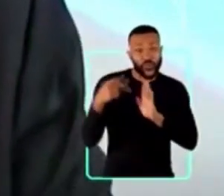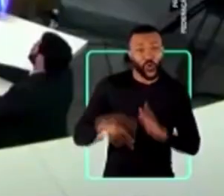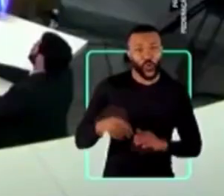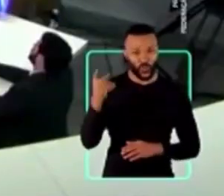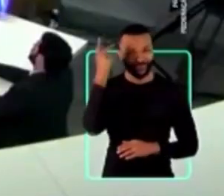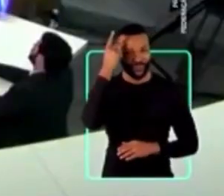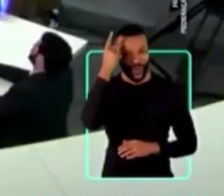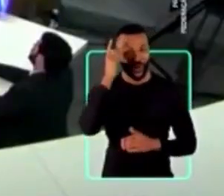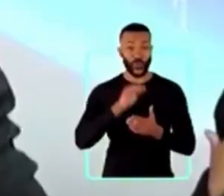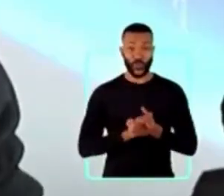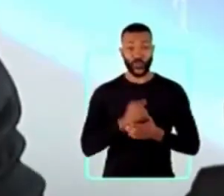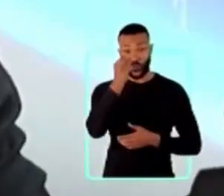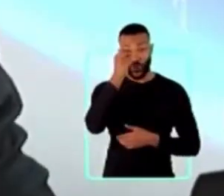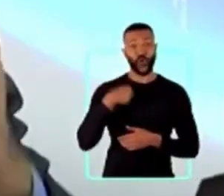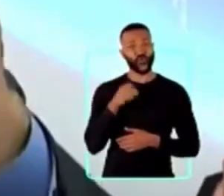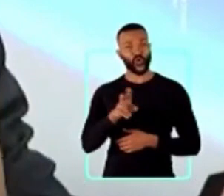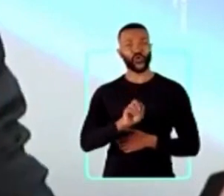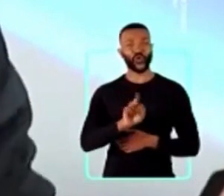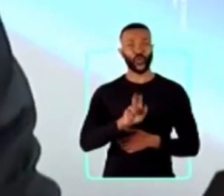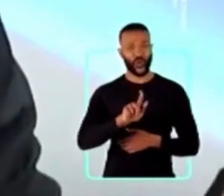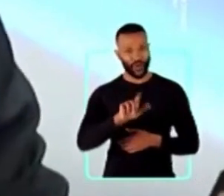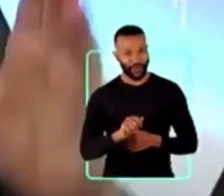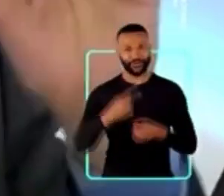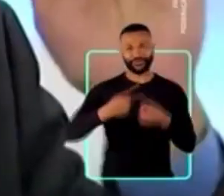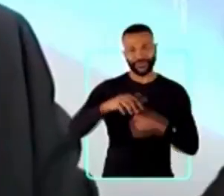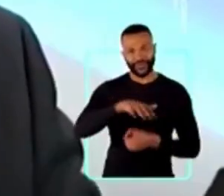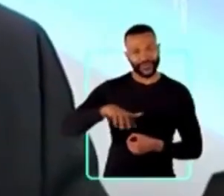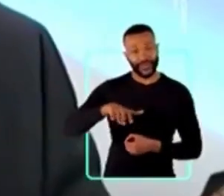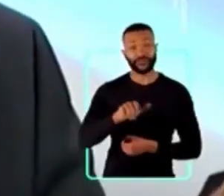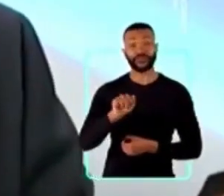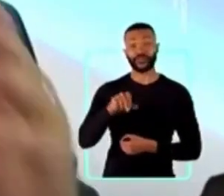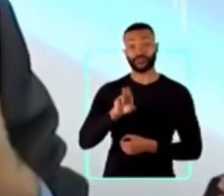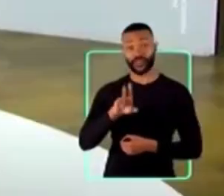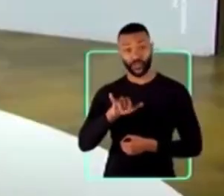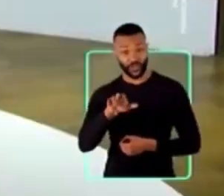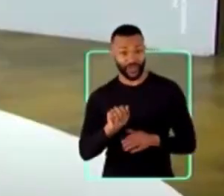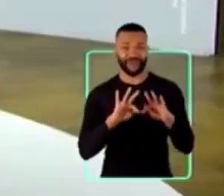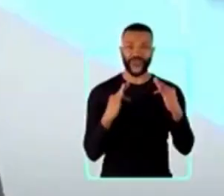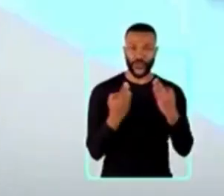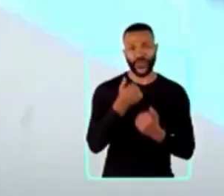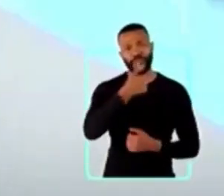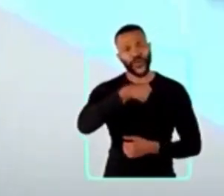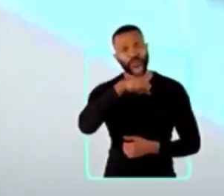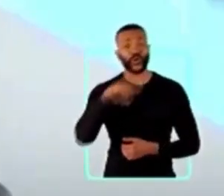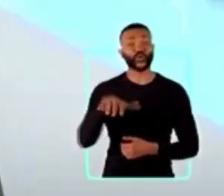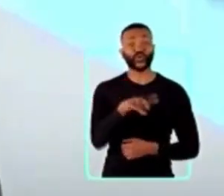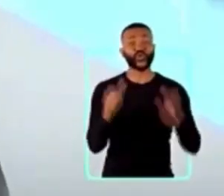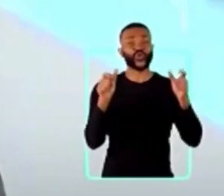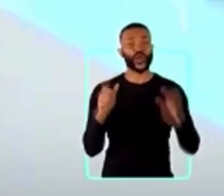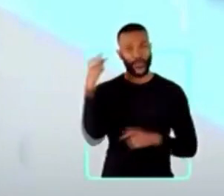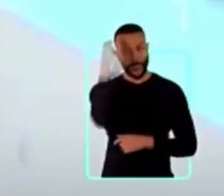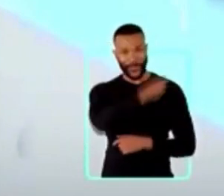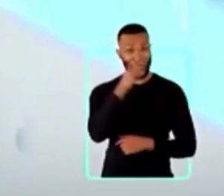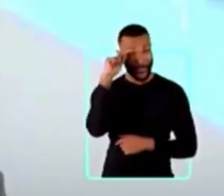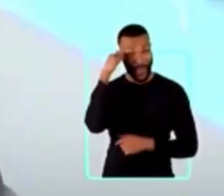paulista mesmo. Fui pro Votuporanga, sou cidadão votuporanguense, fui pra Andradina. Família da minha mãe é toda de Aparecida,